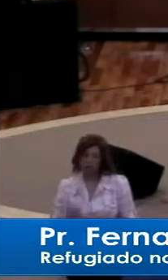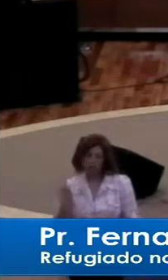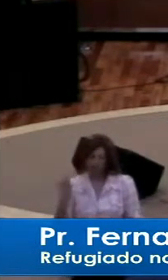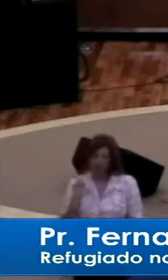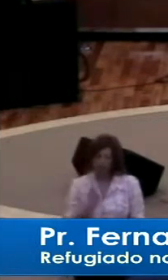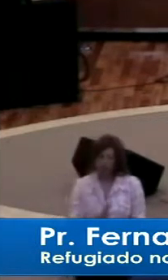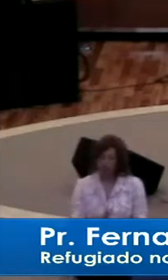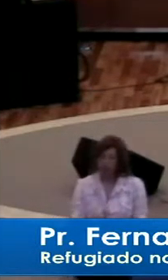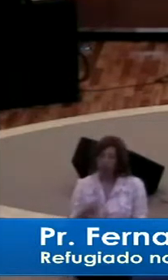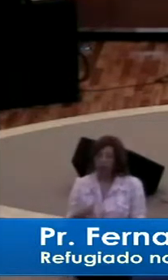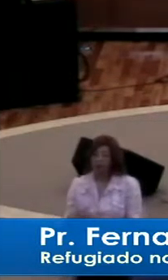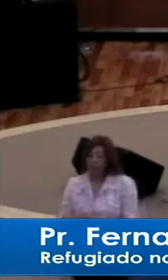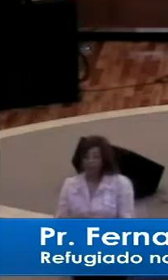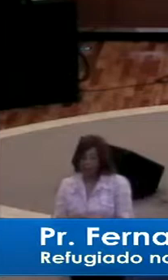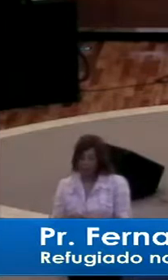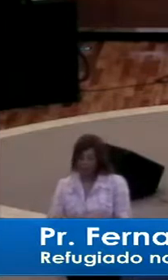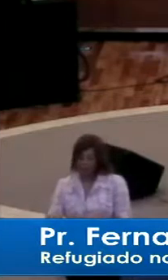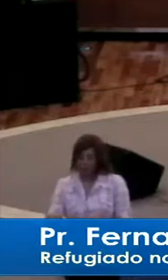Quando nós somos